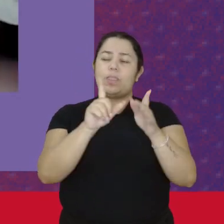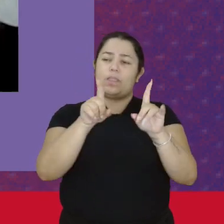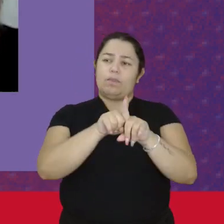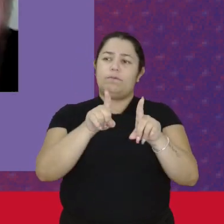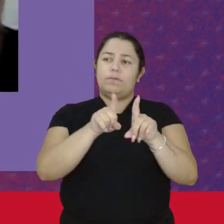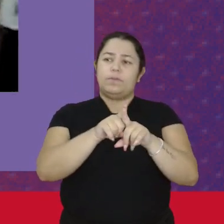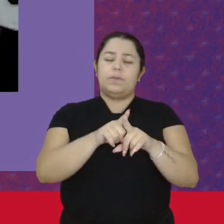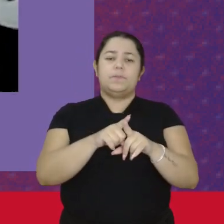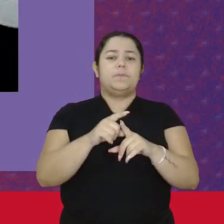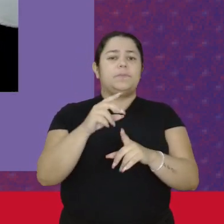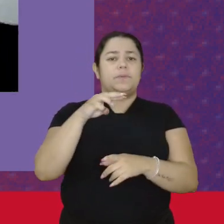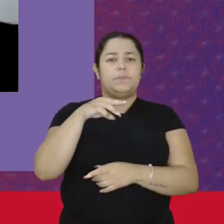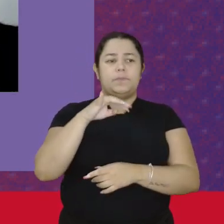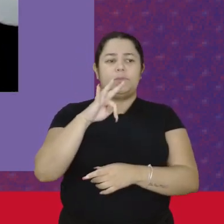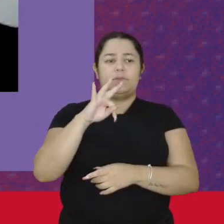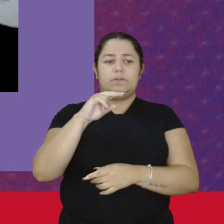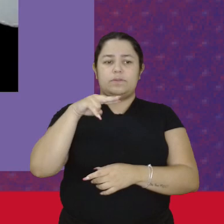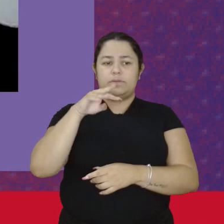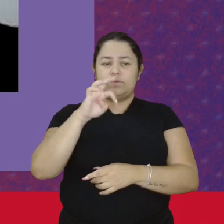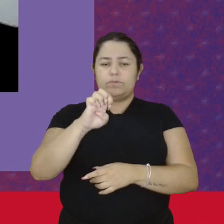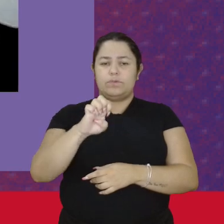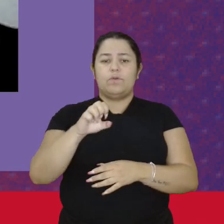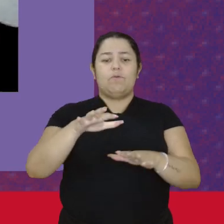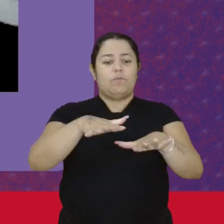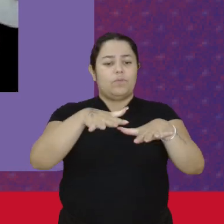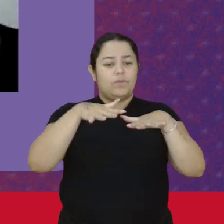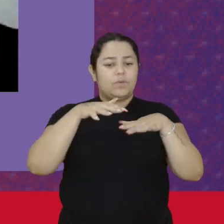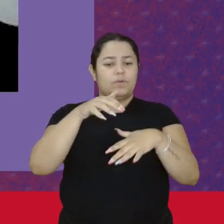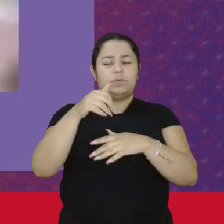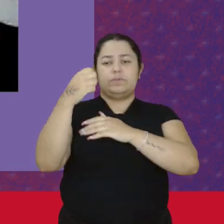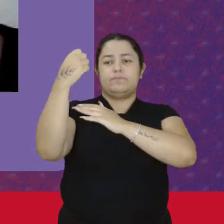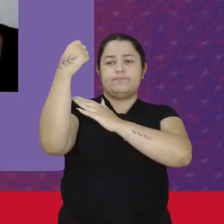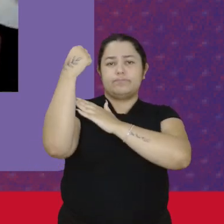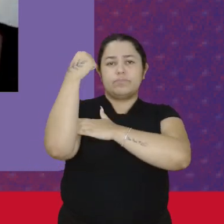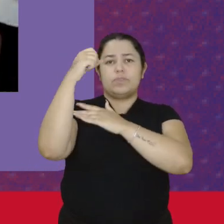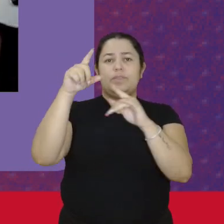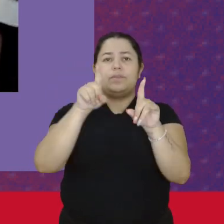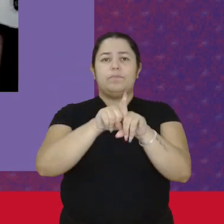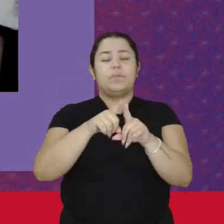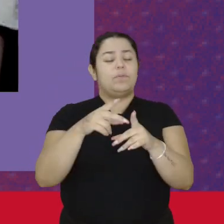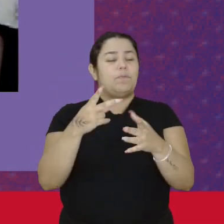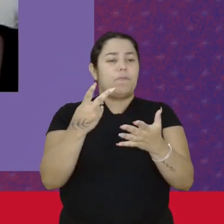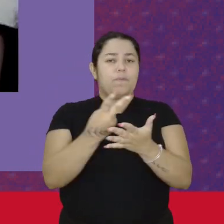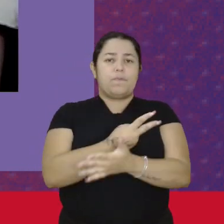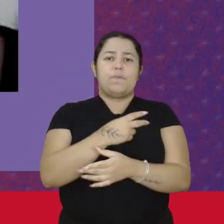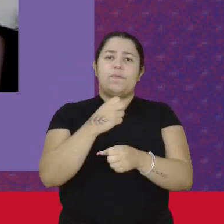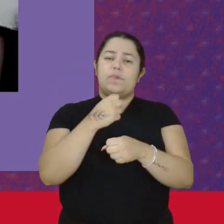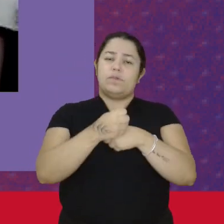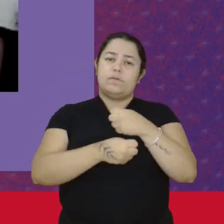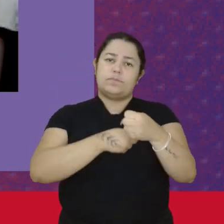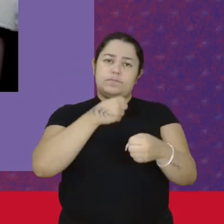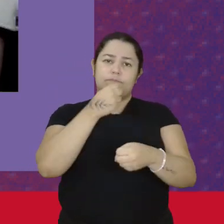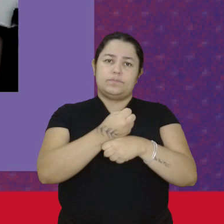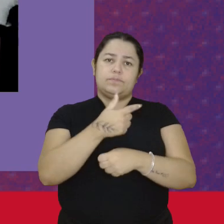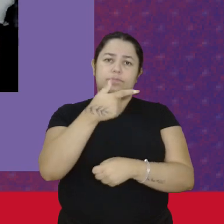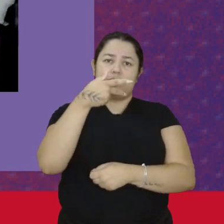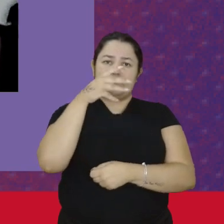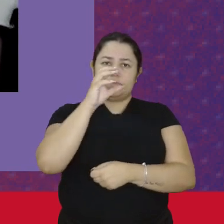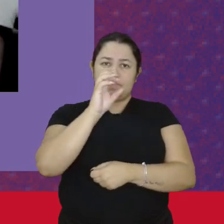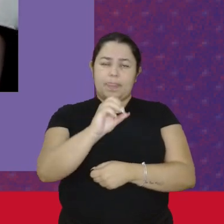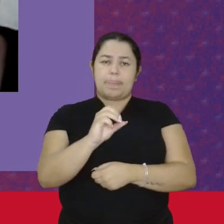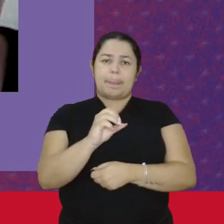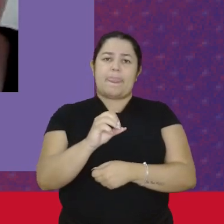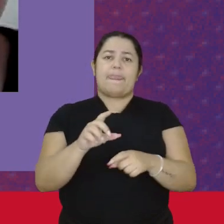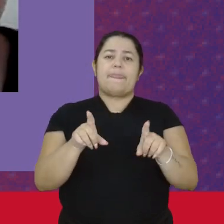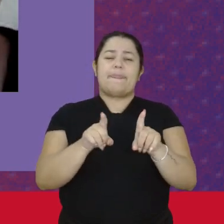profundamente militantes do movimento feminista que estava aflorando nos anos 70,